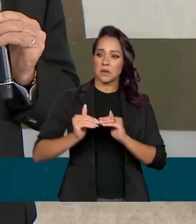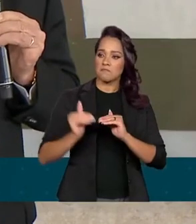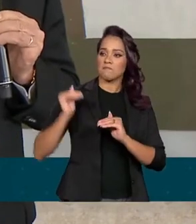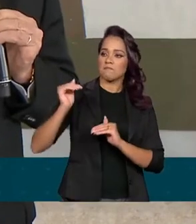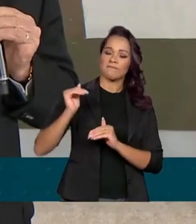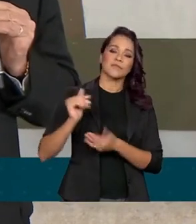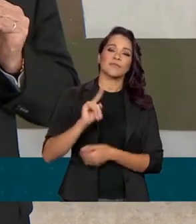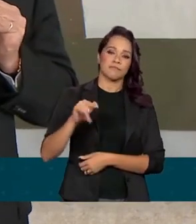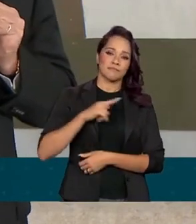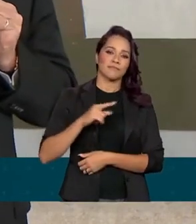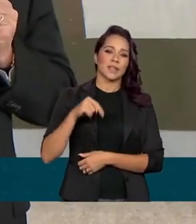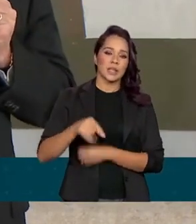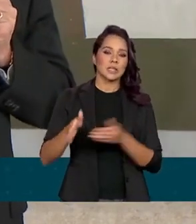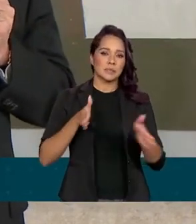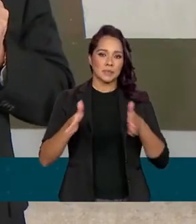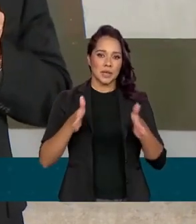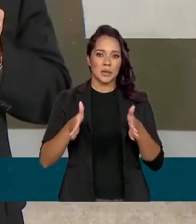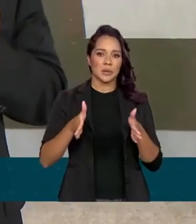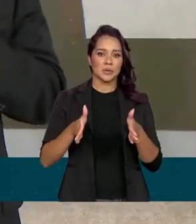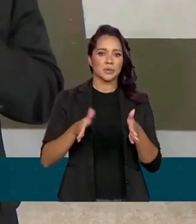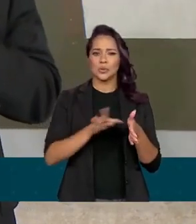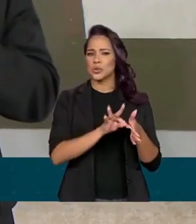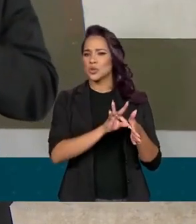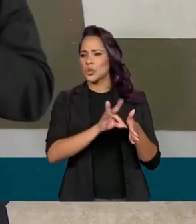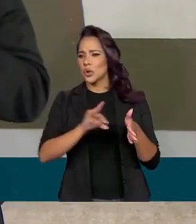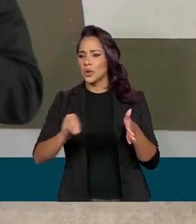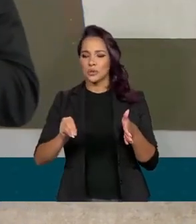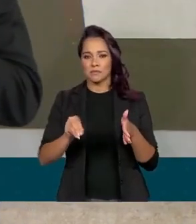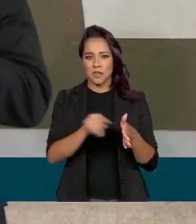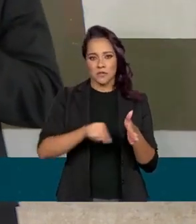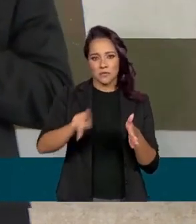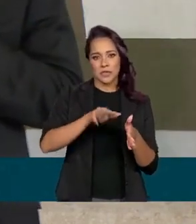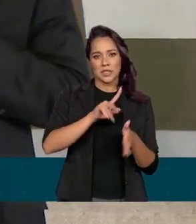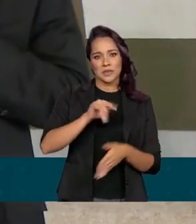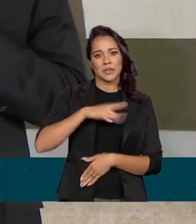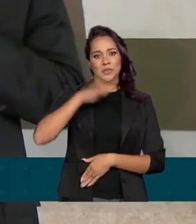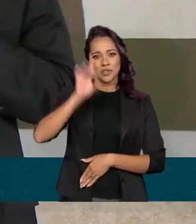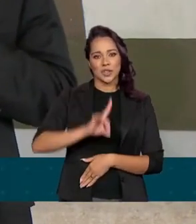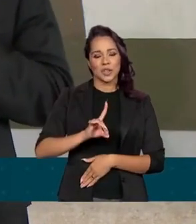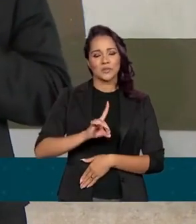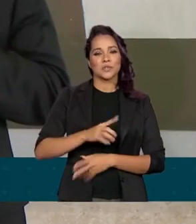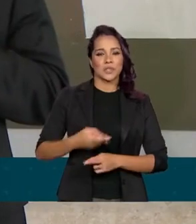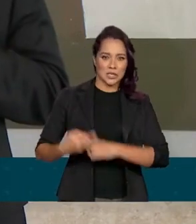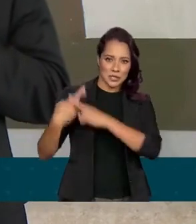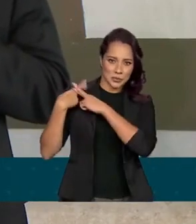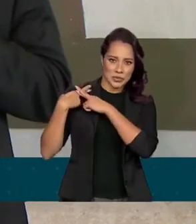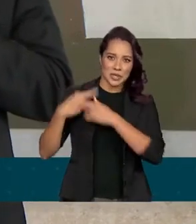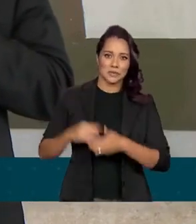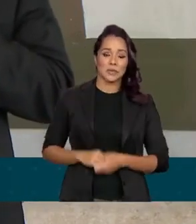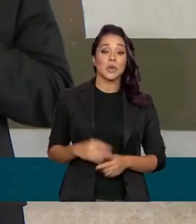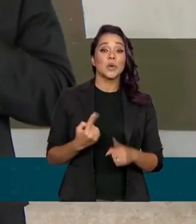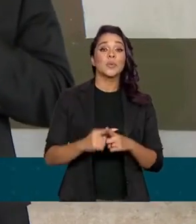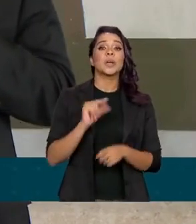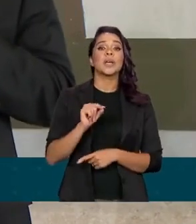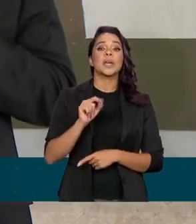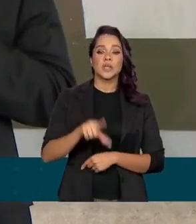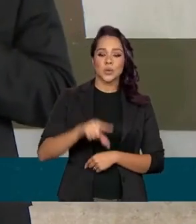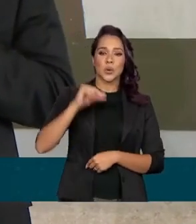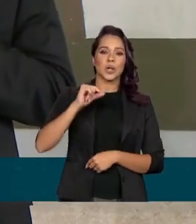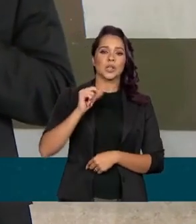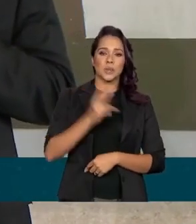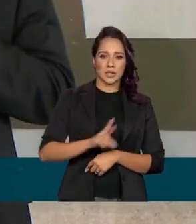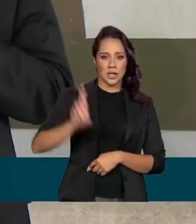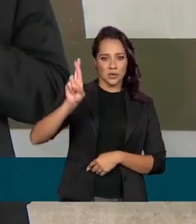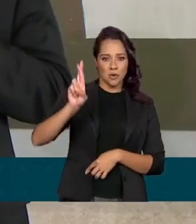garantida nesse mandato nosso inteiro. Vocês vão ter o direito de ser responsáveis, porque quem é eleito para ser